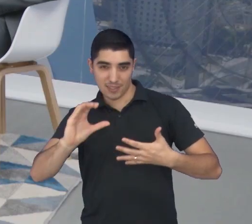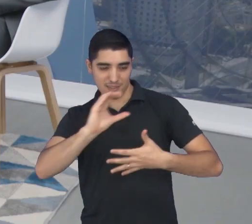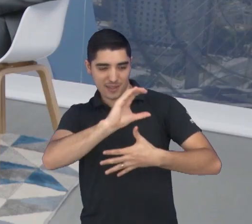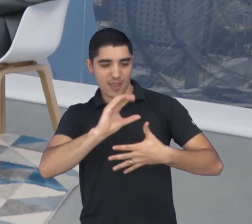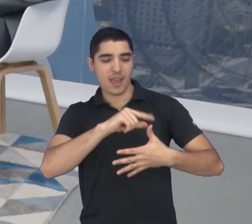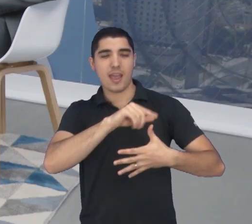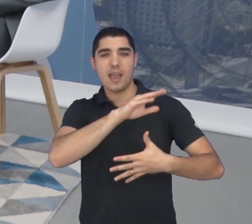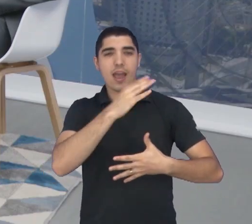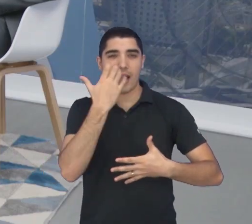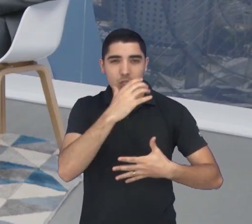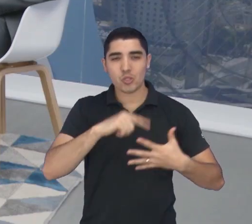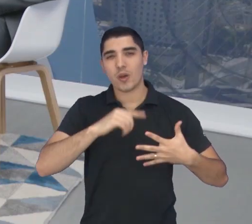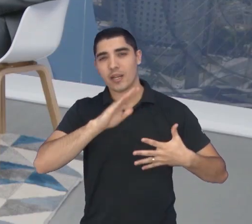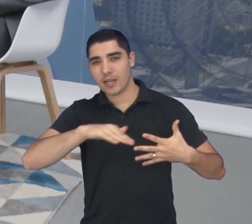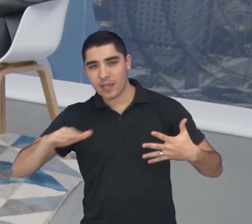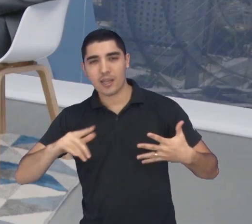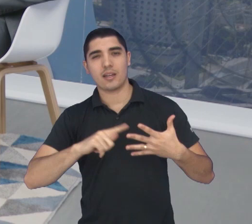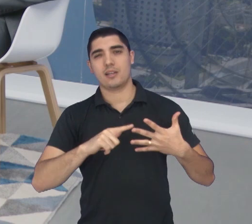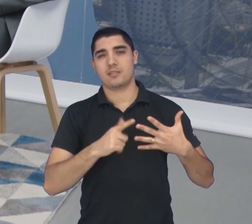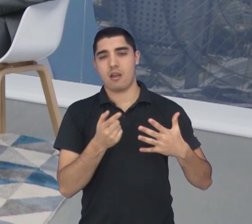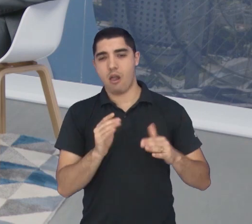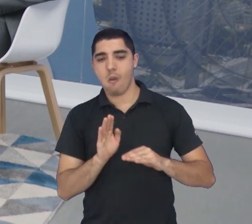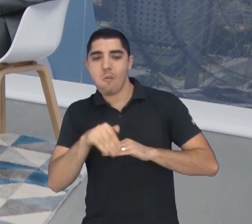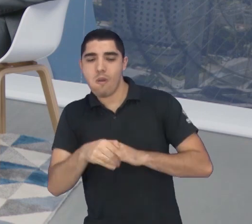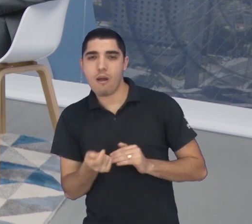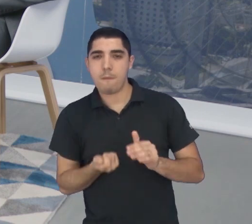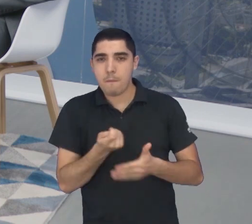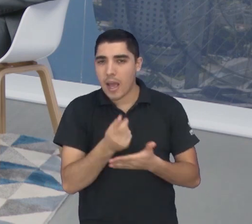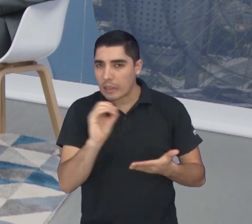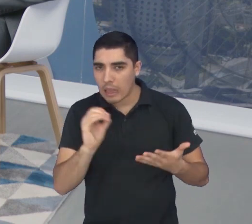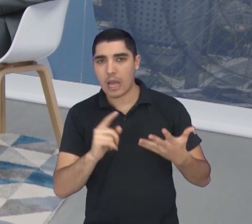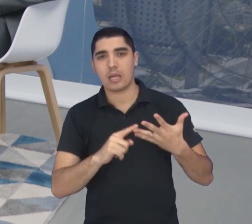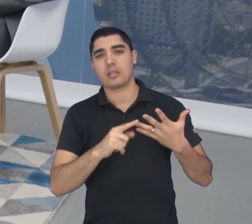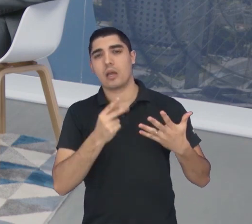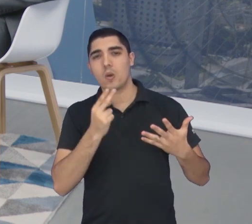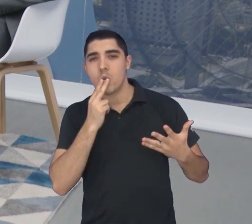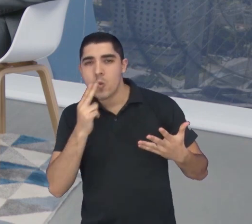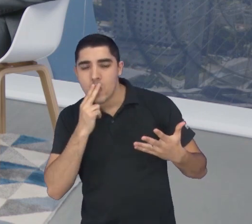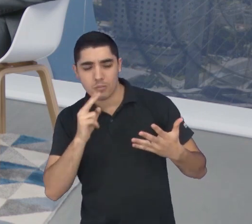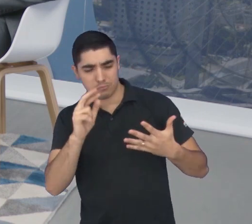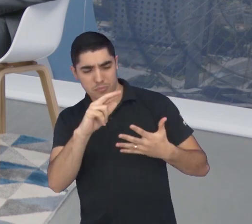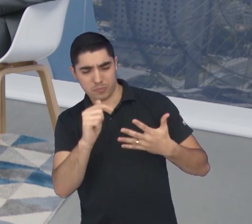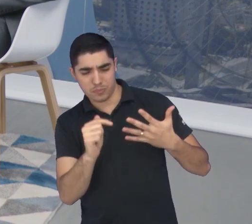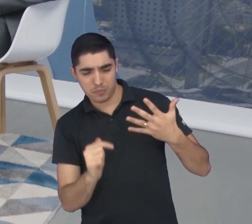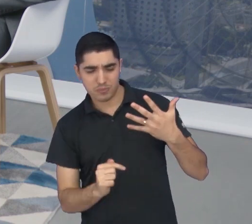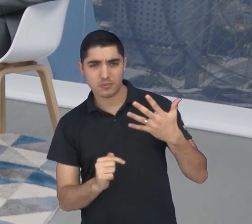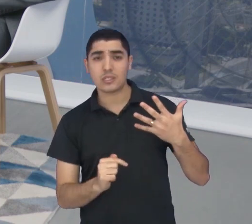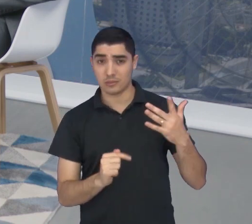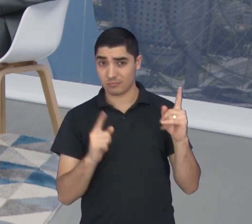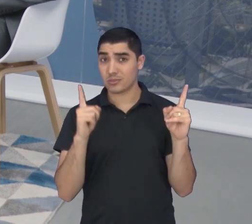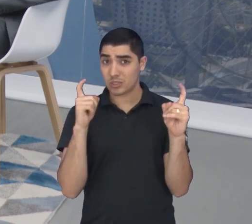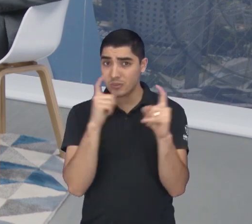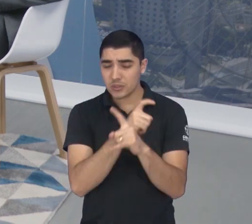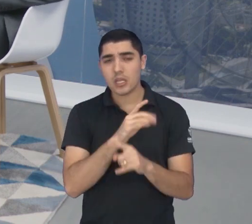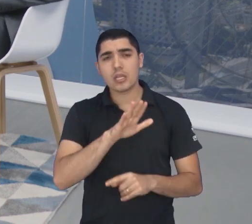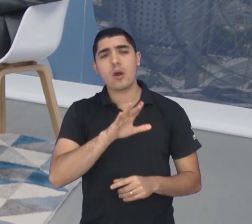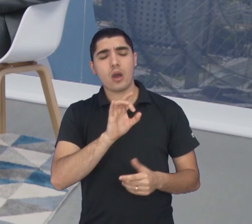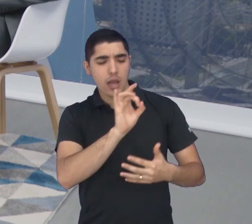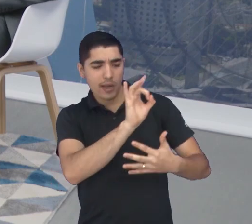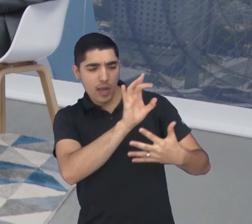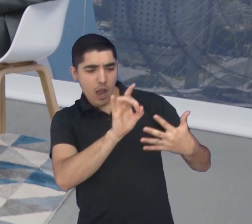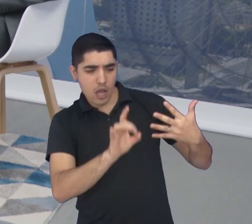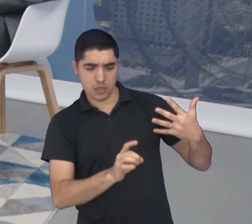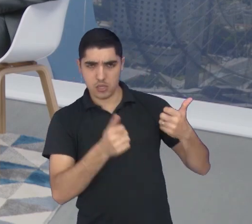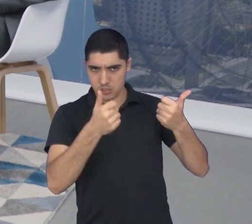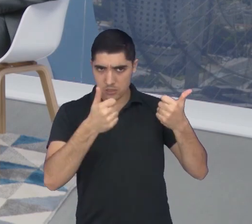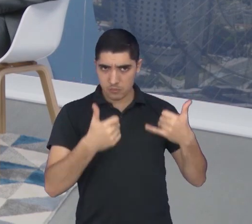cano, calote, cigarro, são assuntos complicados, né? Vamos, então, falar um pouquinho deles quando a gente